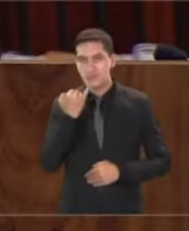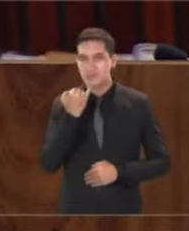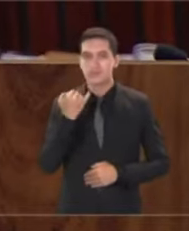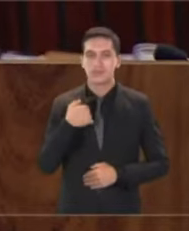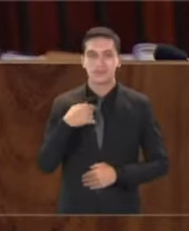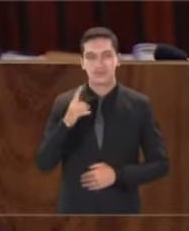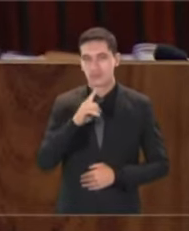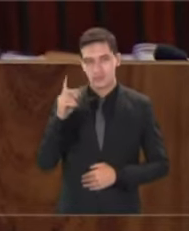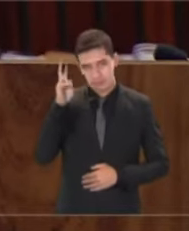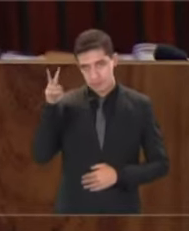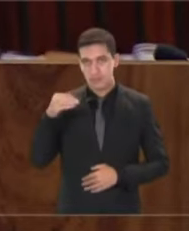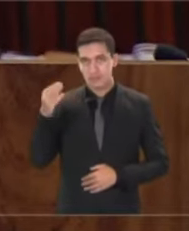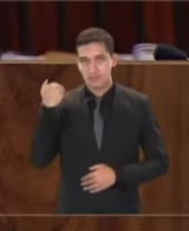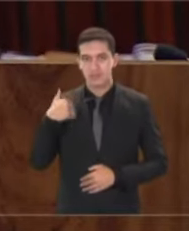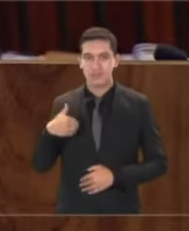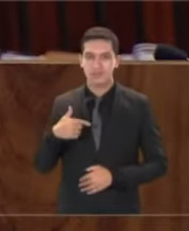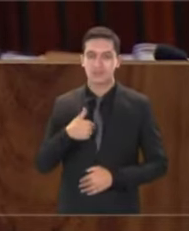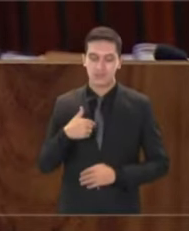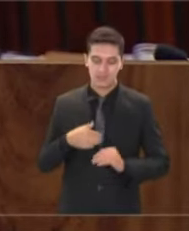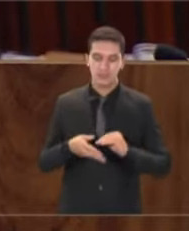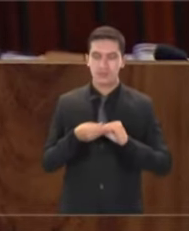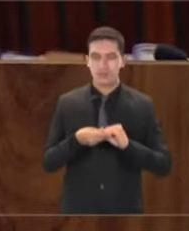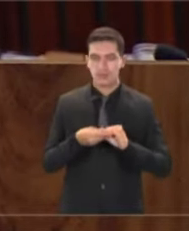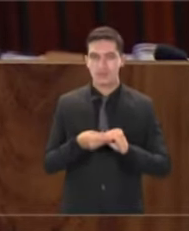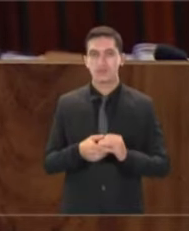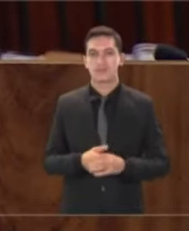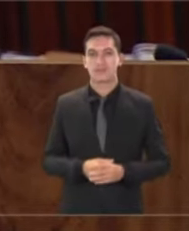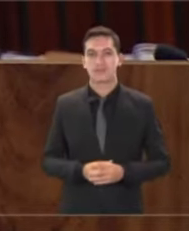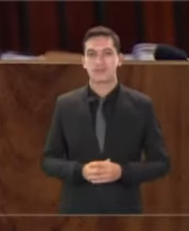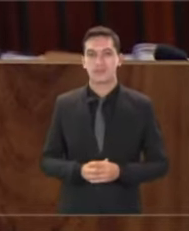referi anteriormente minha manifestação,